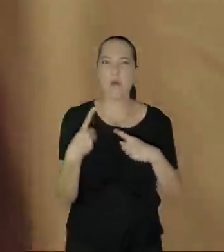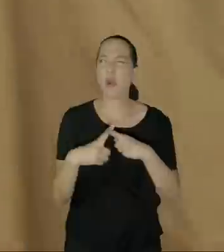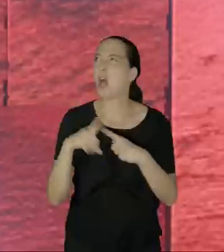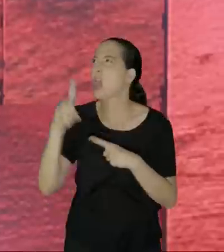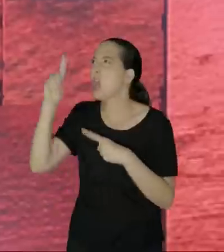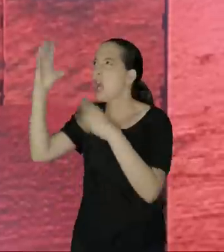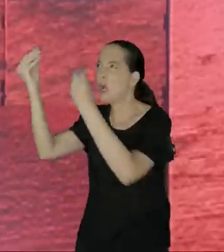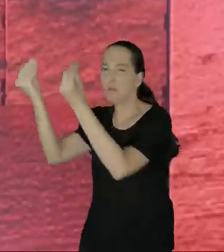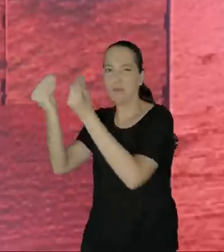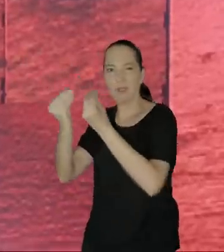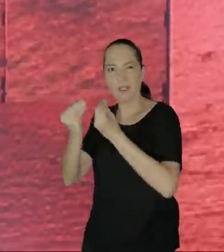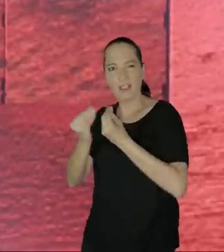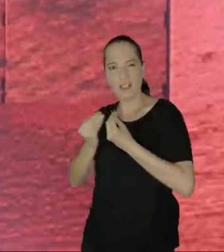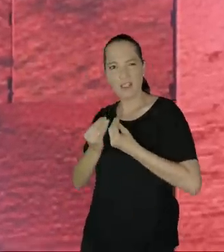dados e dous a quem quero.